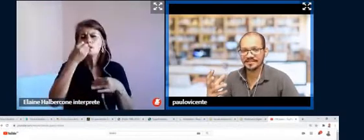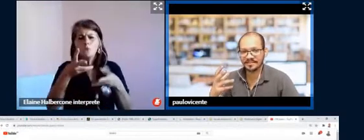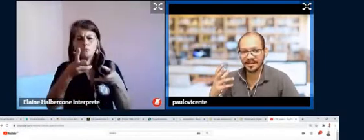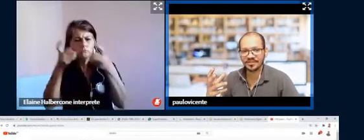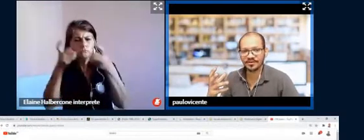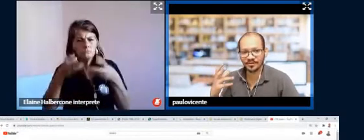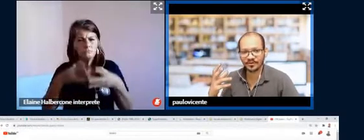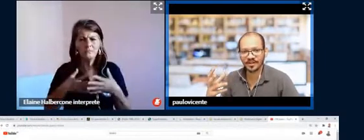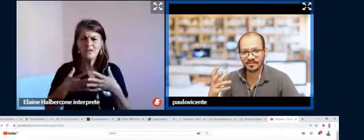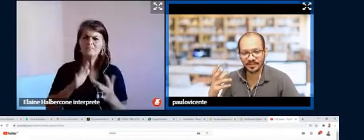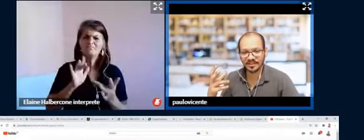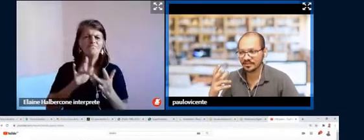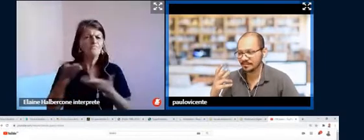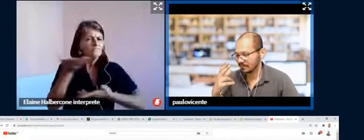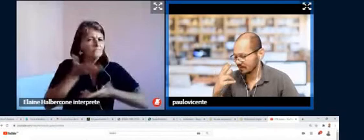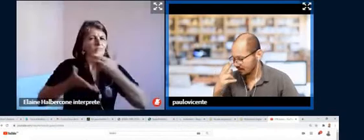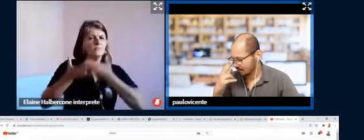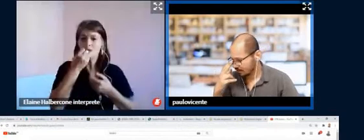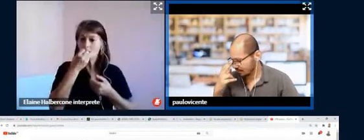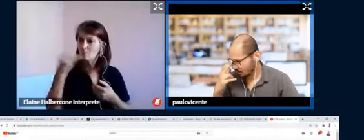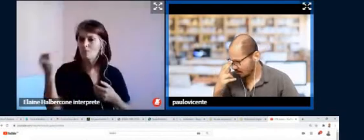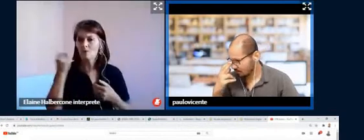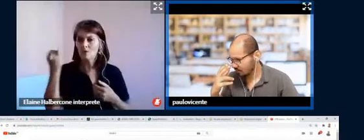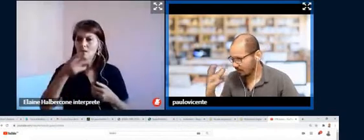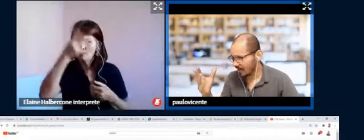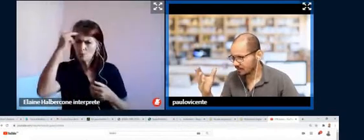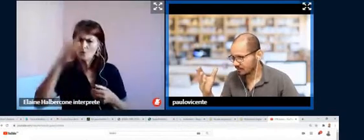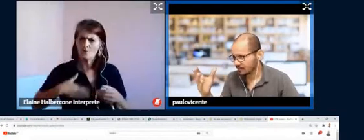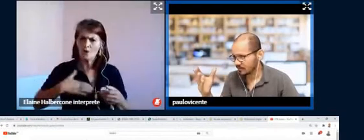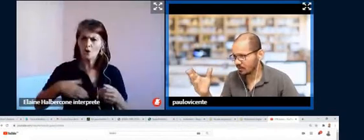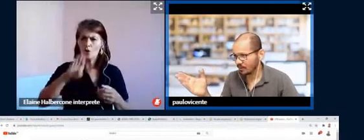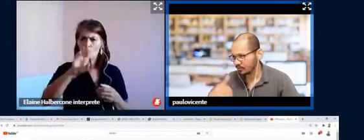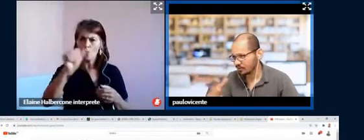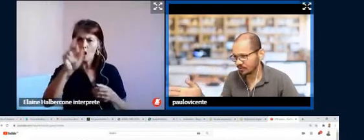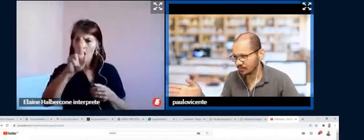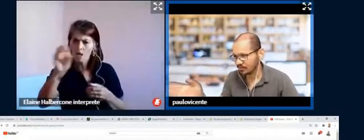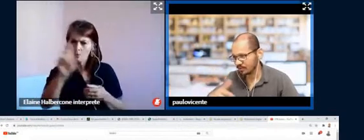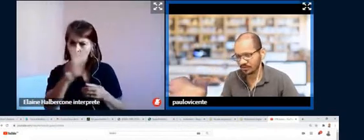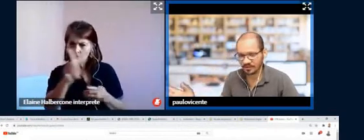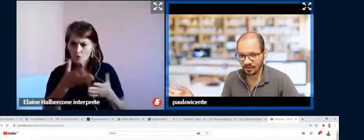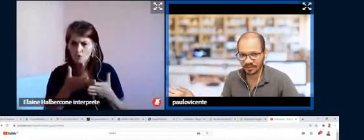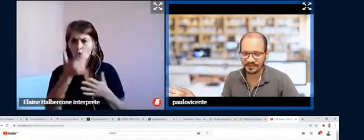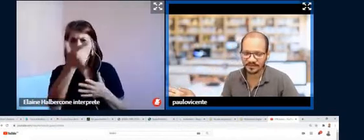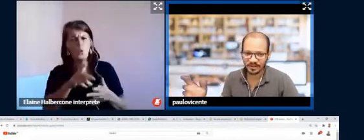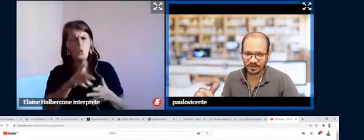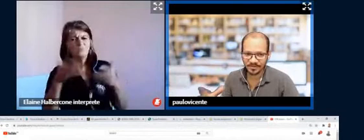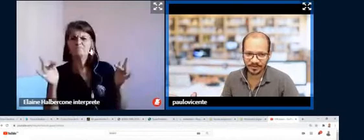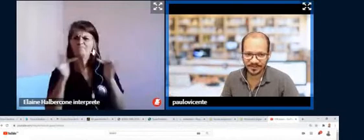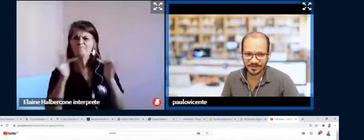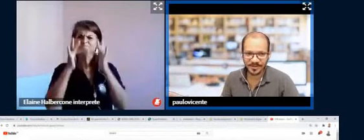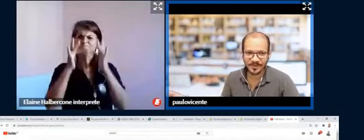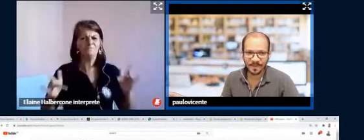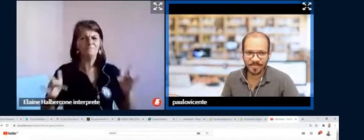essa questão da empatia com o professor é importante. Tem gente que vai gostar do Boaro e, pelo mesmo motivo, outra pessoa não vai gostar. O